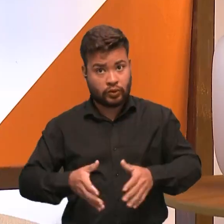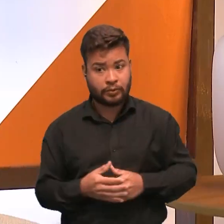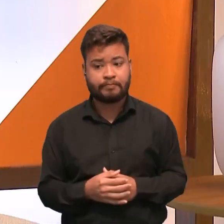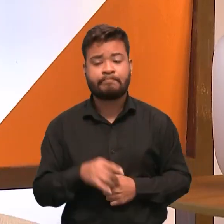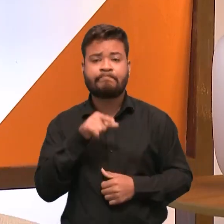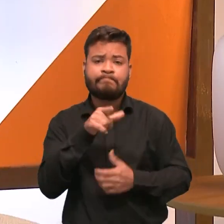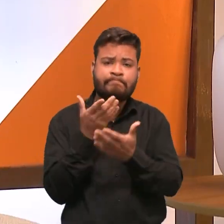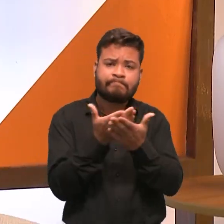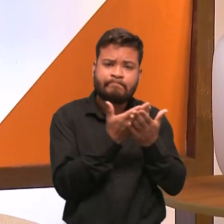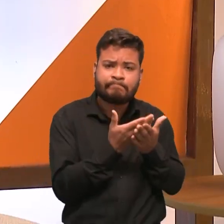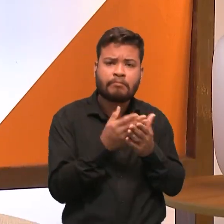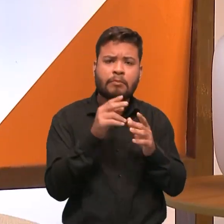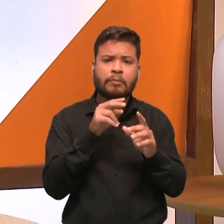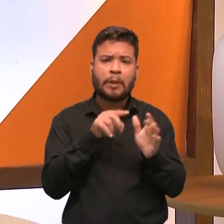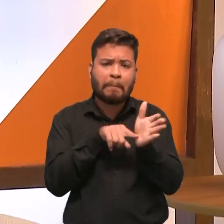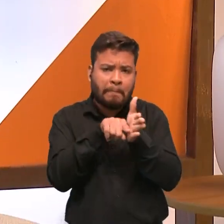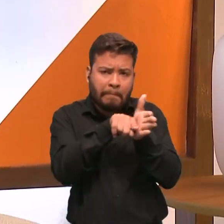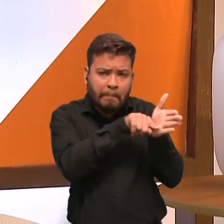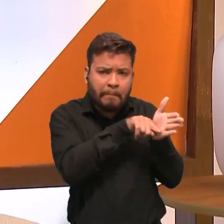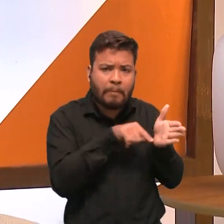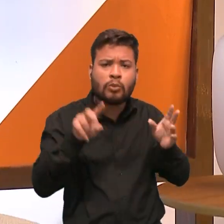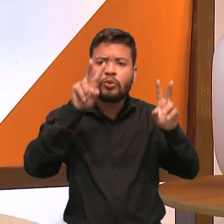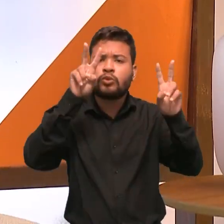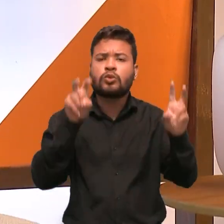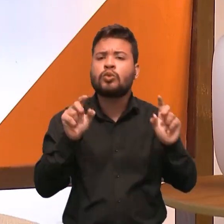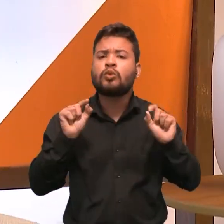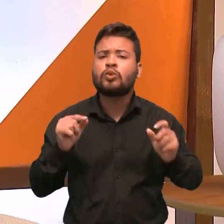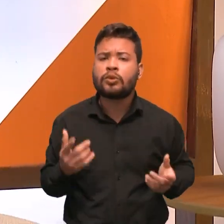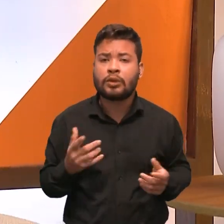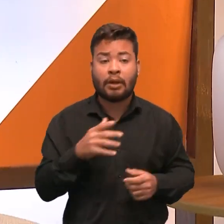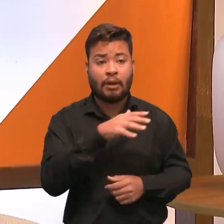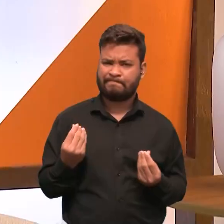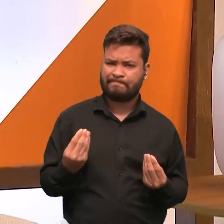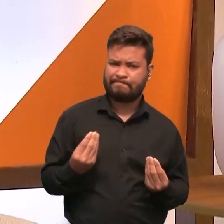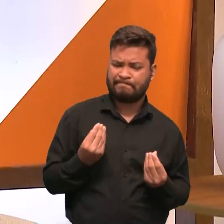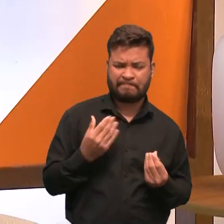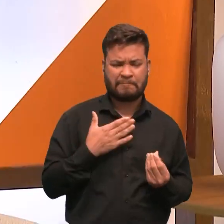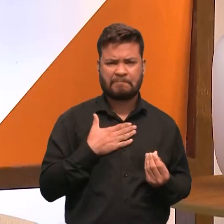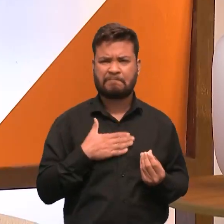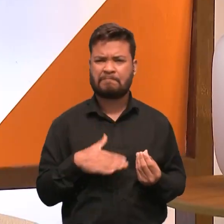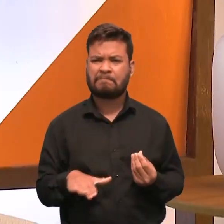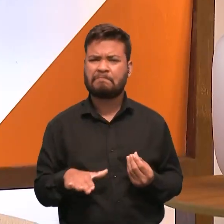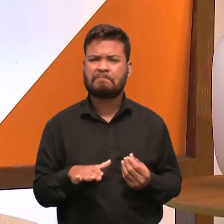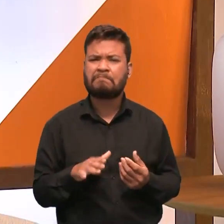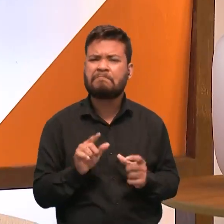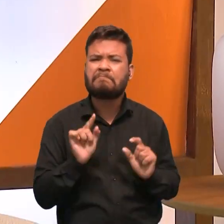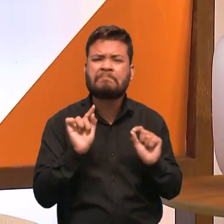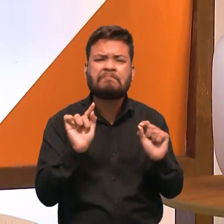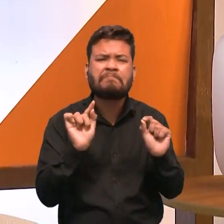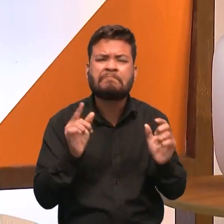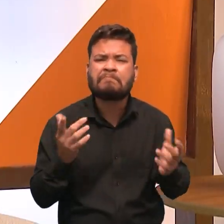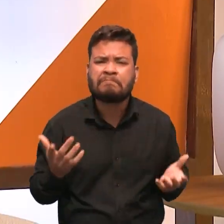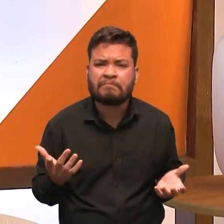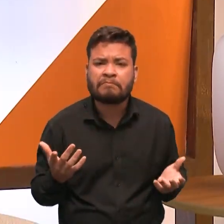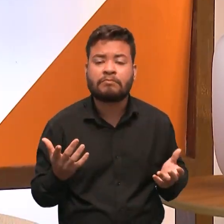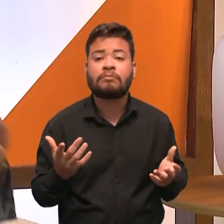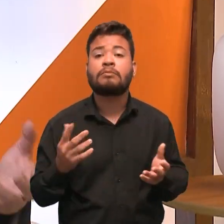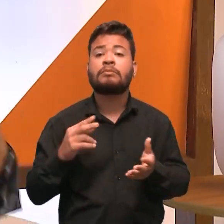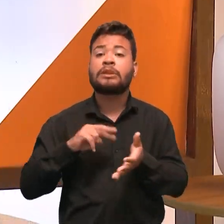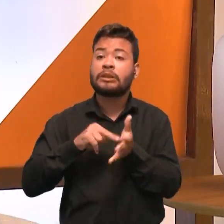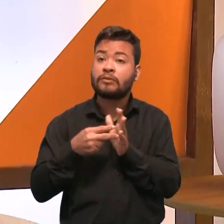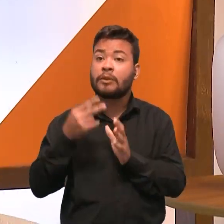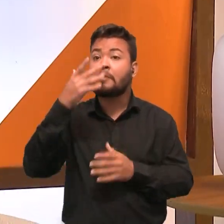várias comunidades, e no linguajar da museologia, esses objetos são musealizados, eles são